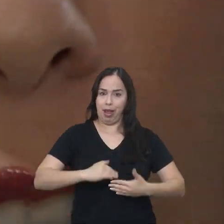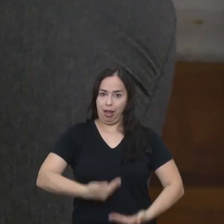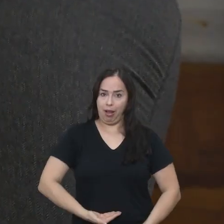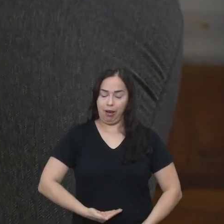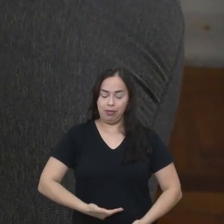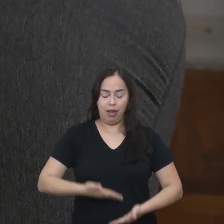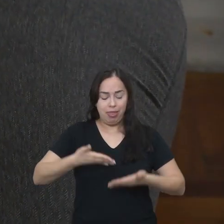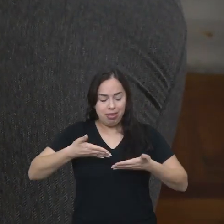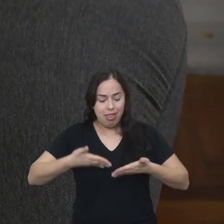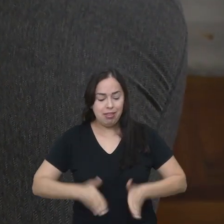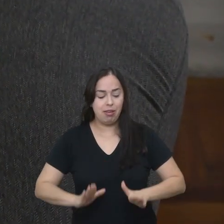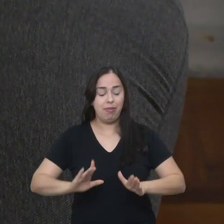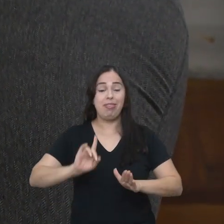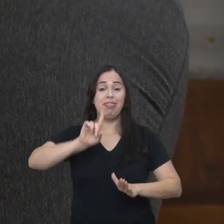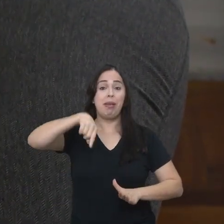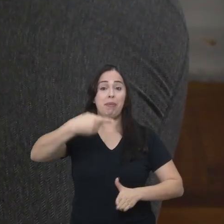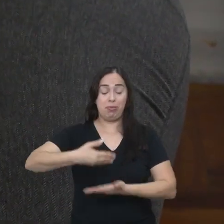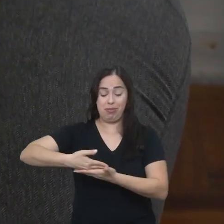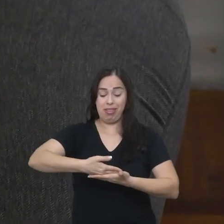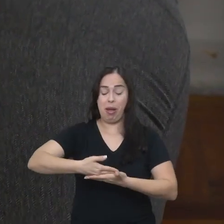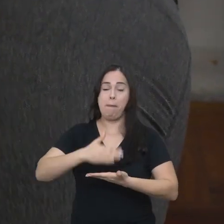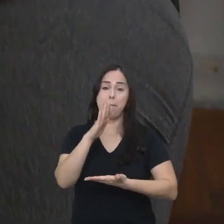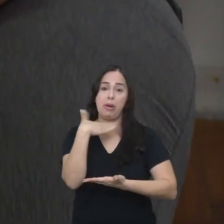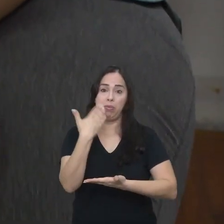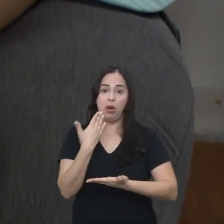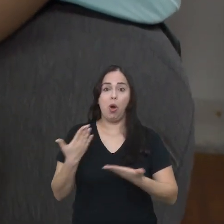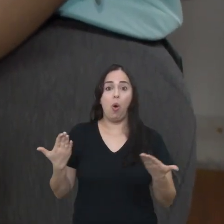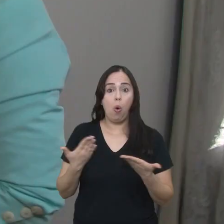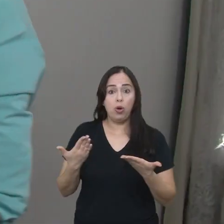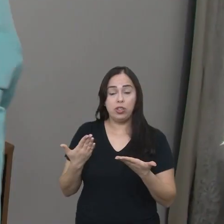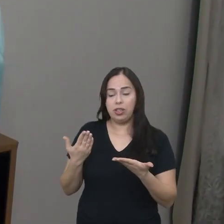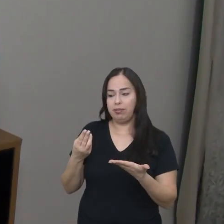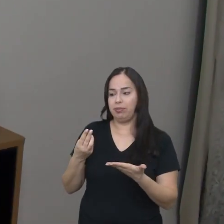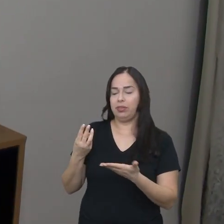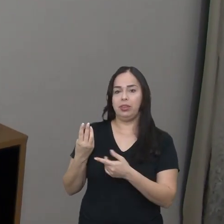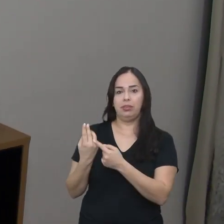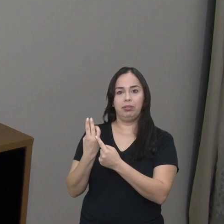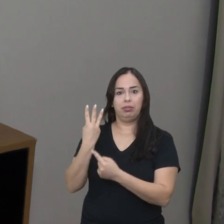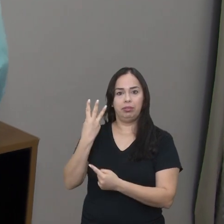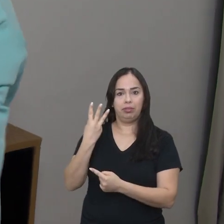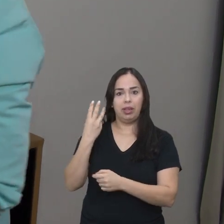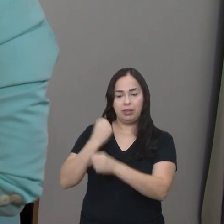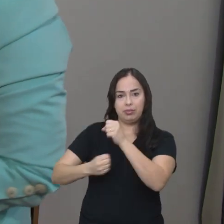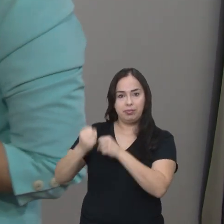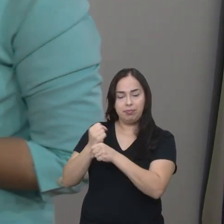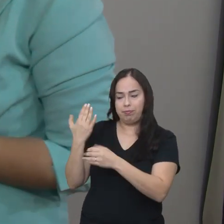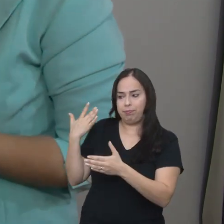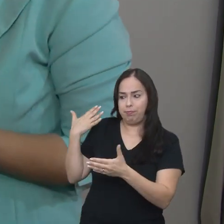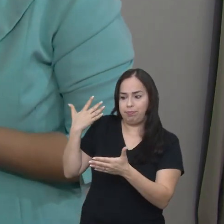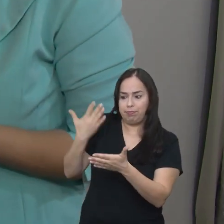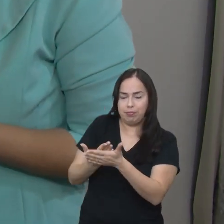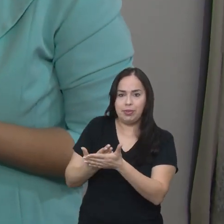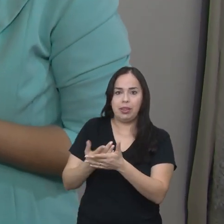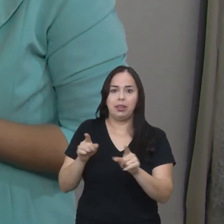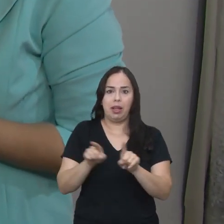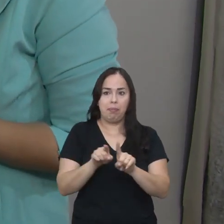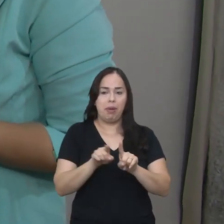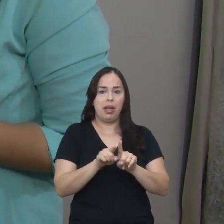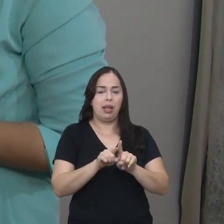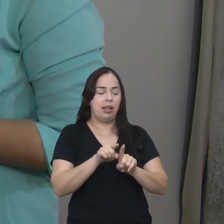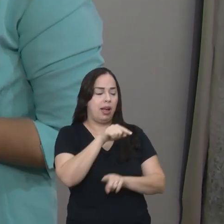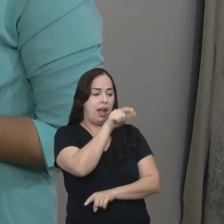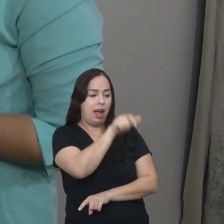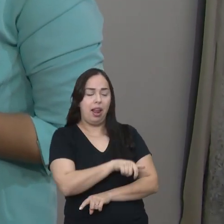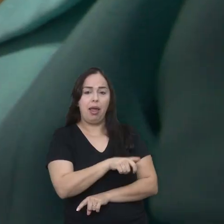8 meses a criança faleceu poucos dias depois de nascer hoje passado os três anos a influenciadora digital